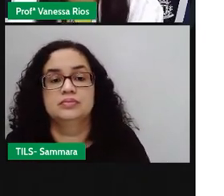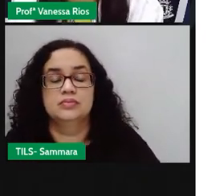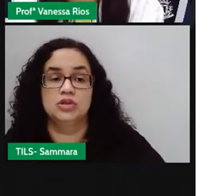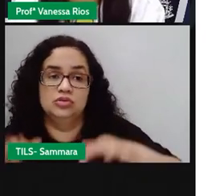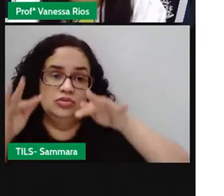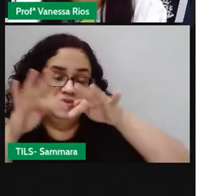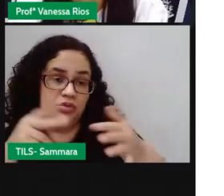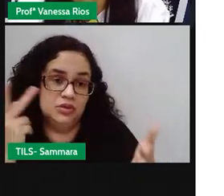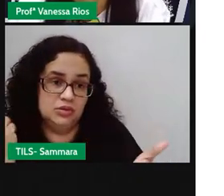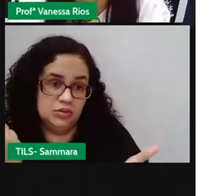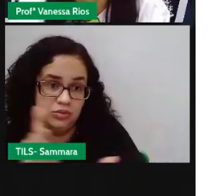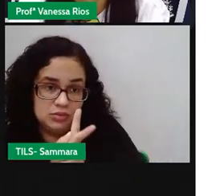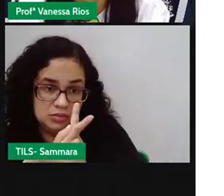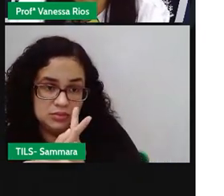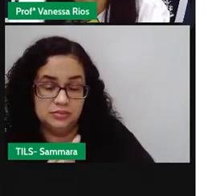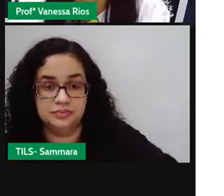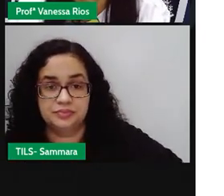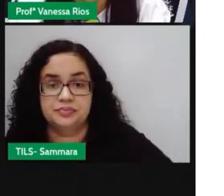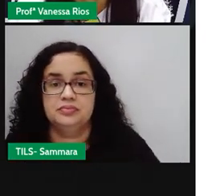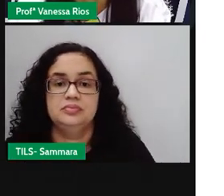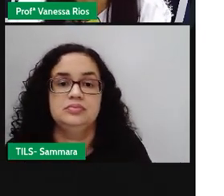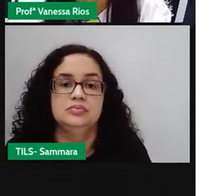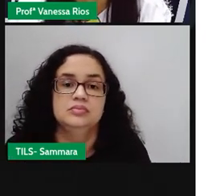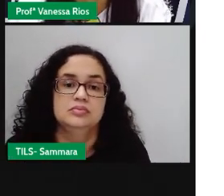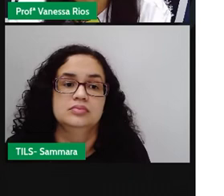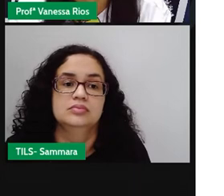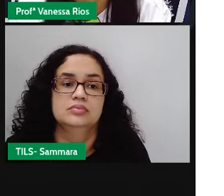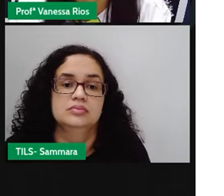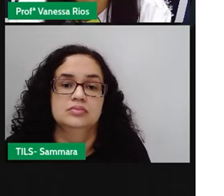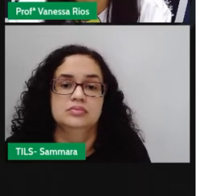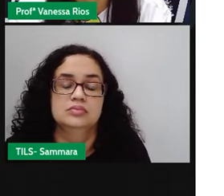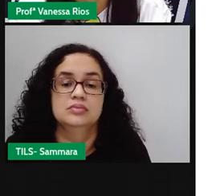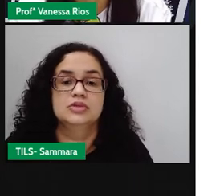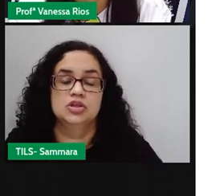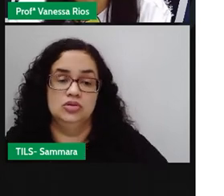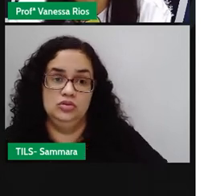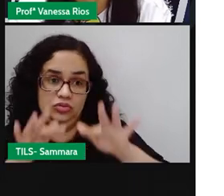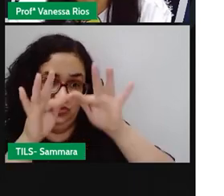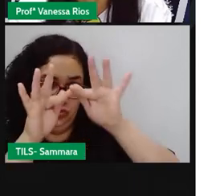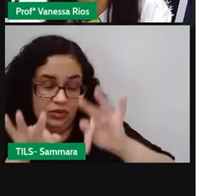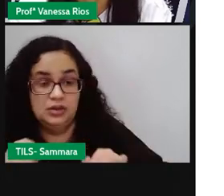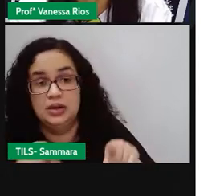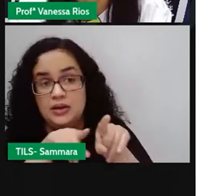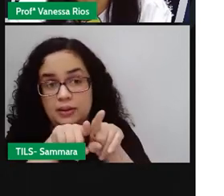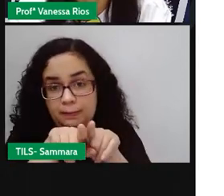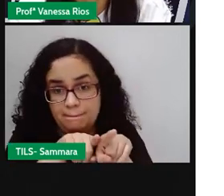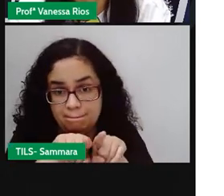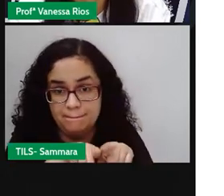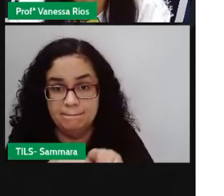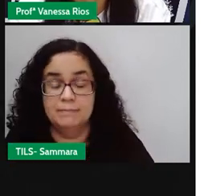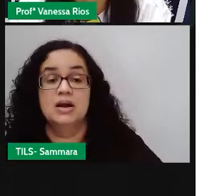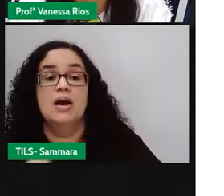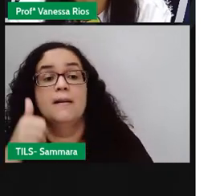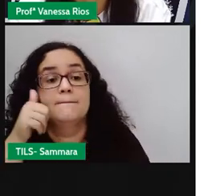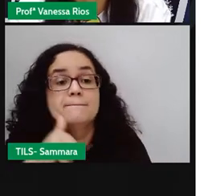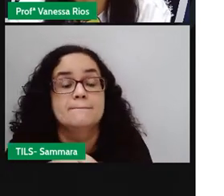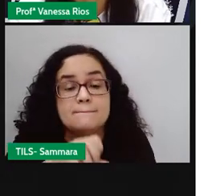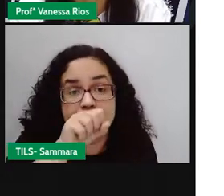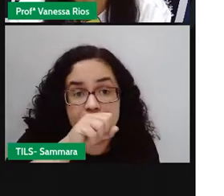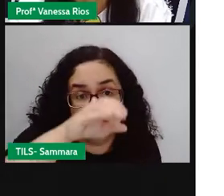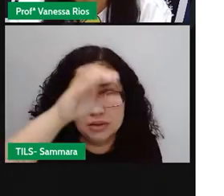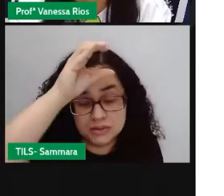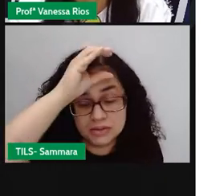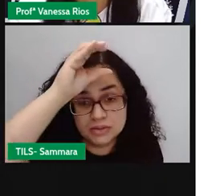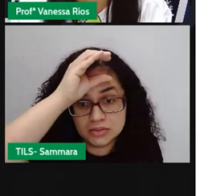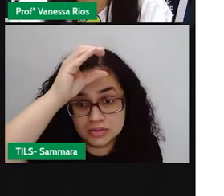final acontecendo de outro jeito? Quem apareceria nesse final? A irmã, a mãe, a